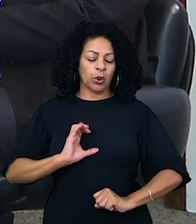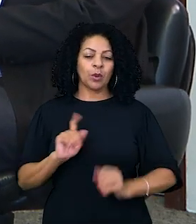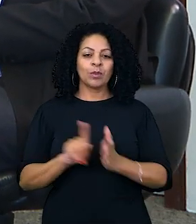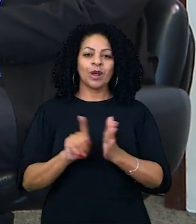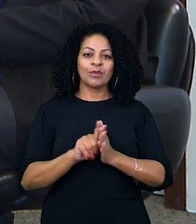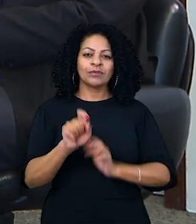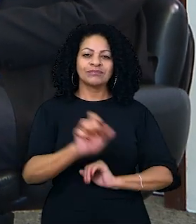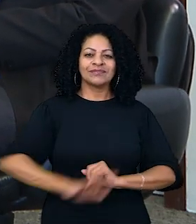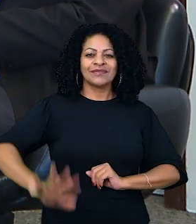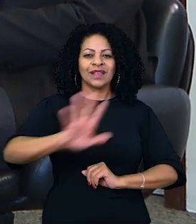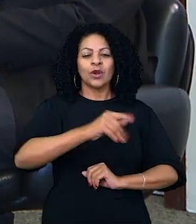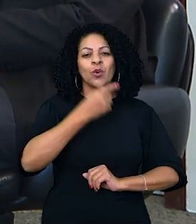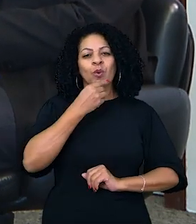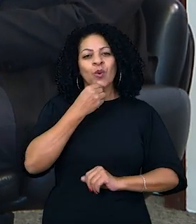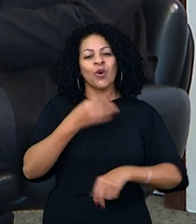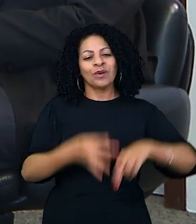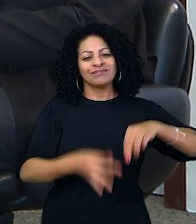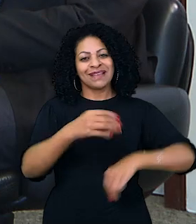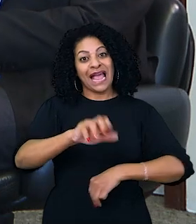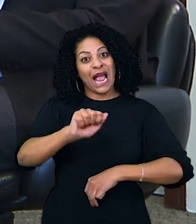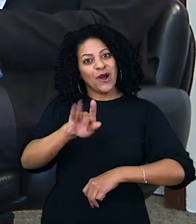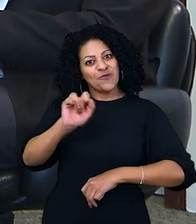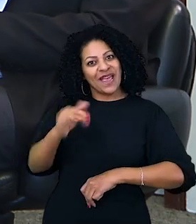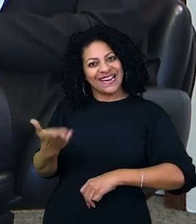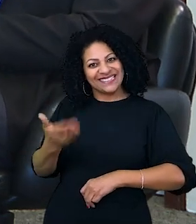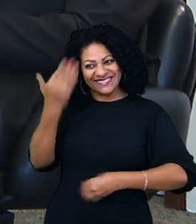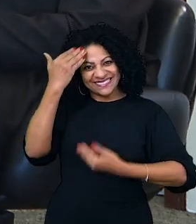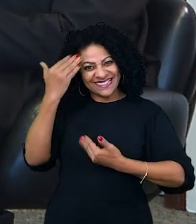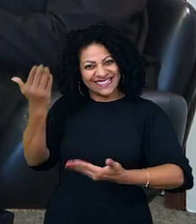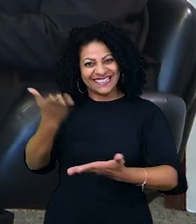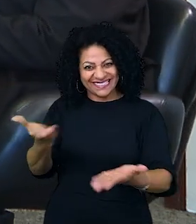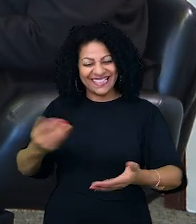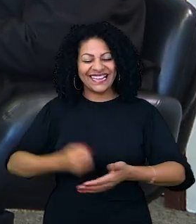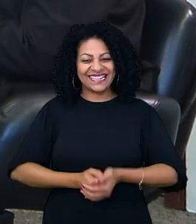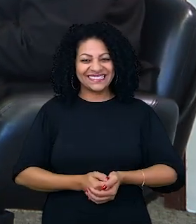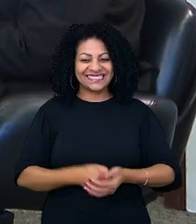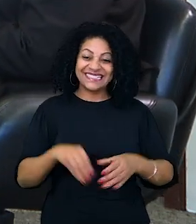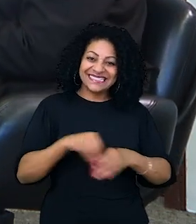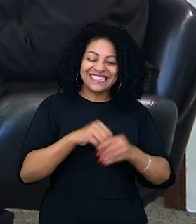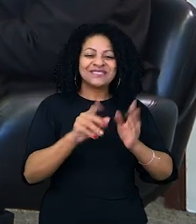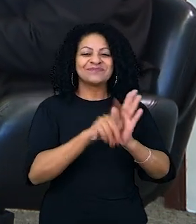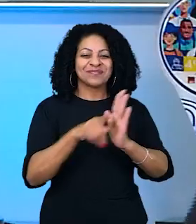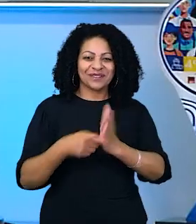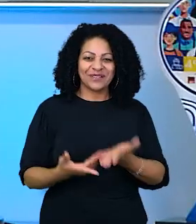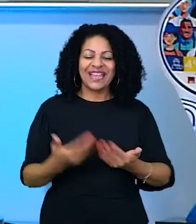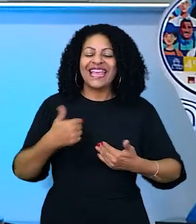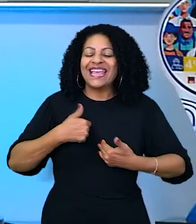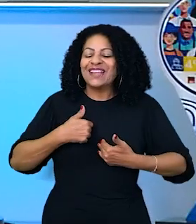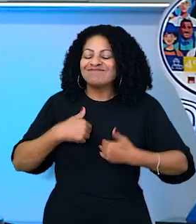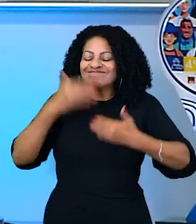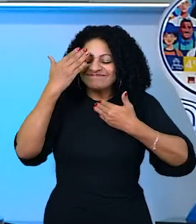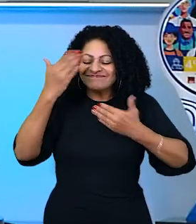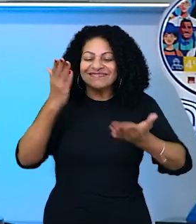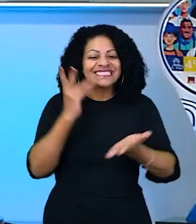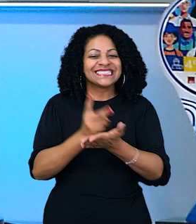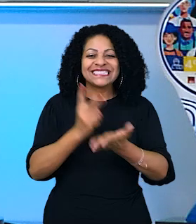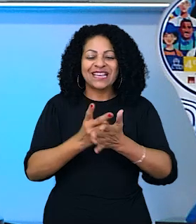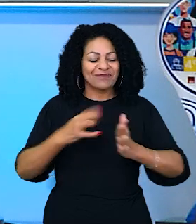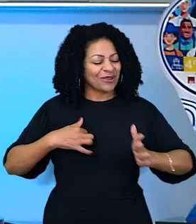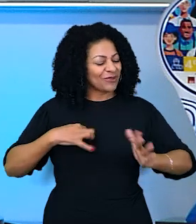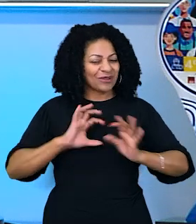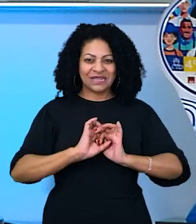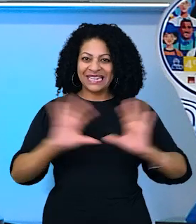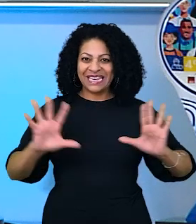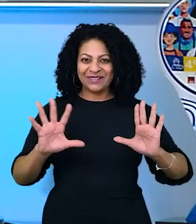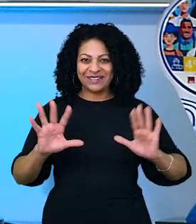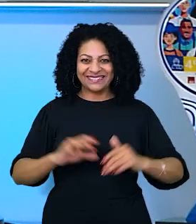programa Trabalho Seguro, o ministro Alberto Balazeiro, a quem eu agradeço a participação em nosso programa. Sou eu que agradeço e sempre me coloco à disposição para